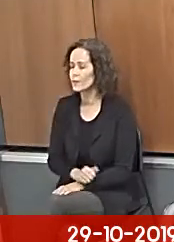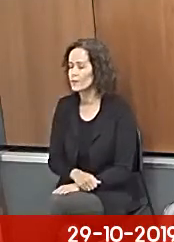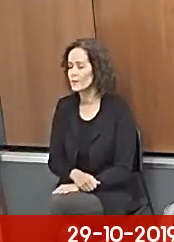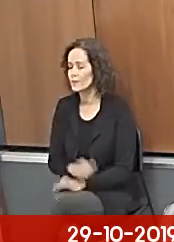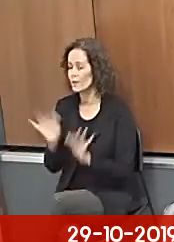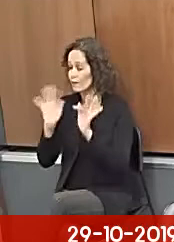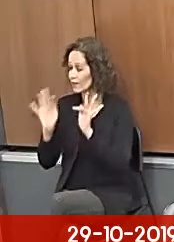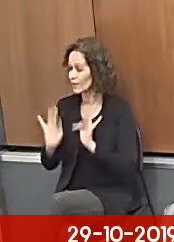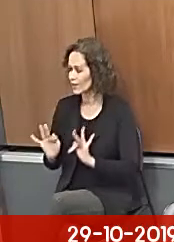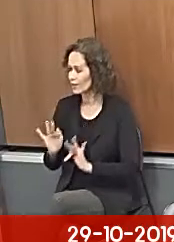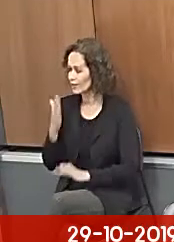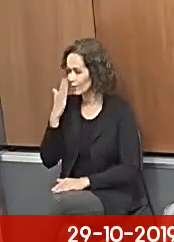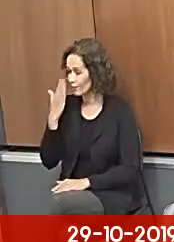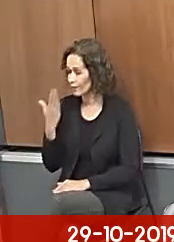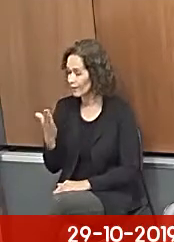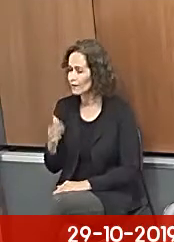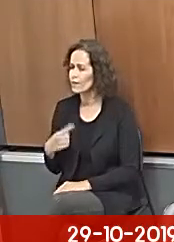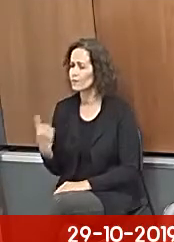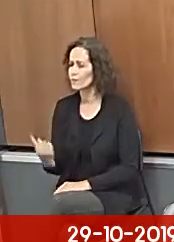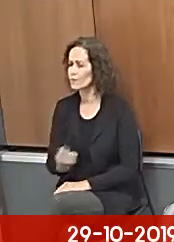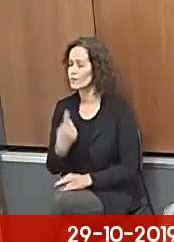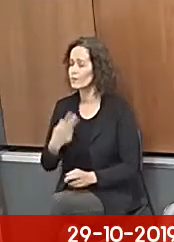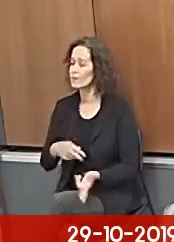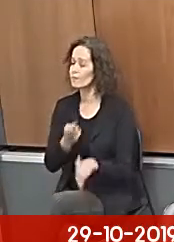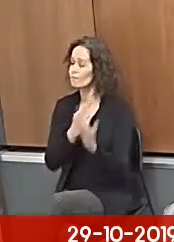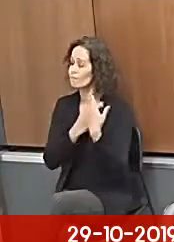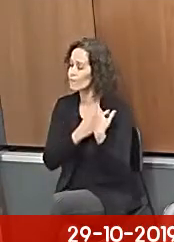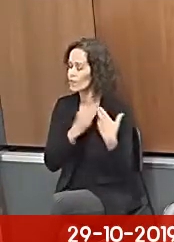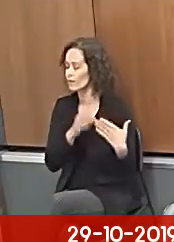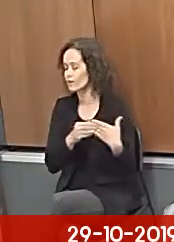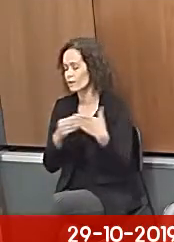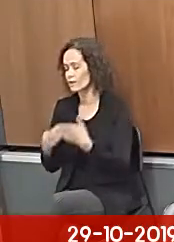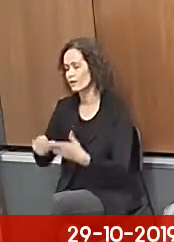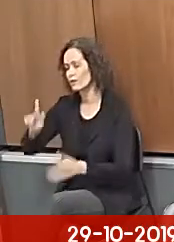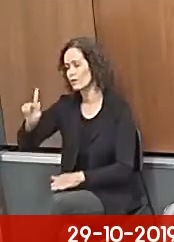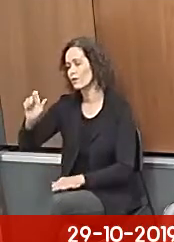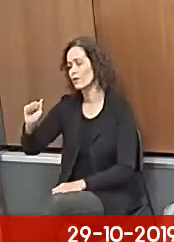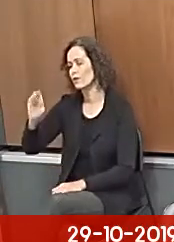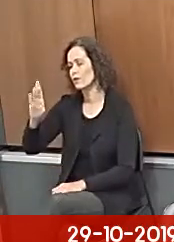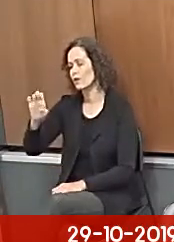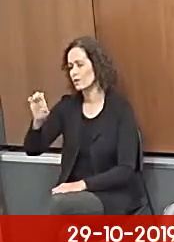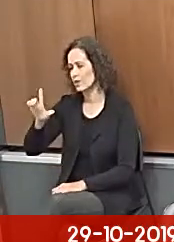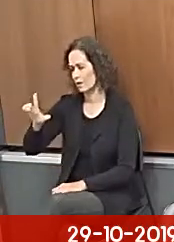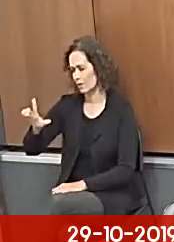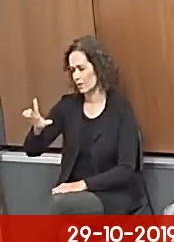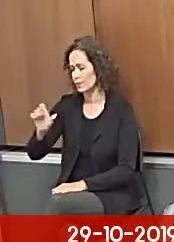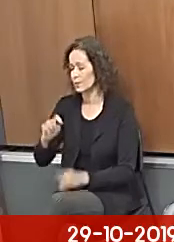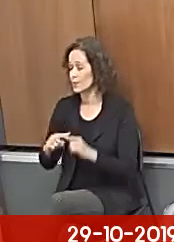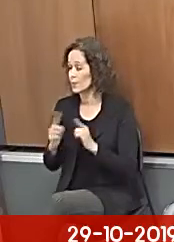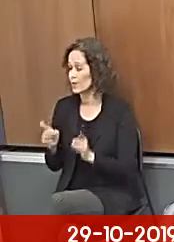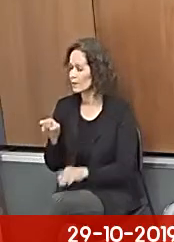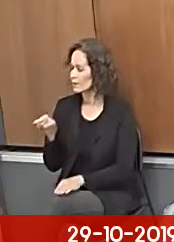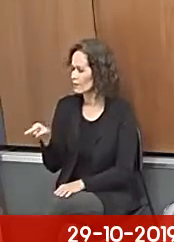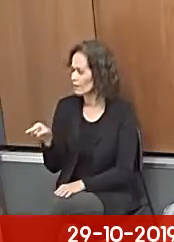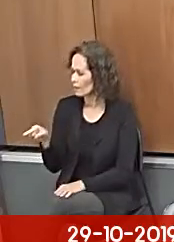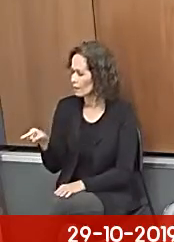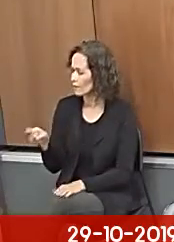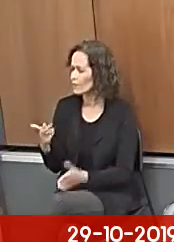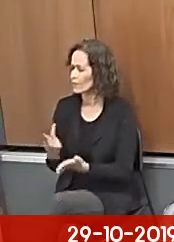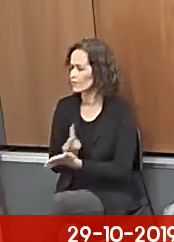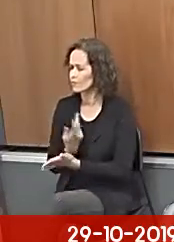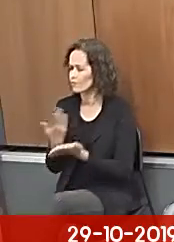E o nosso papel é esse aí, ó, trazer o Gabriel. Só que o Gabriel, ele foi